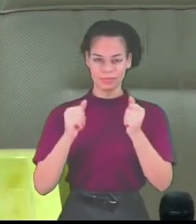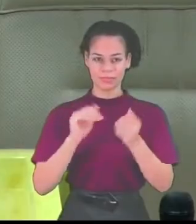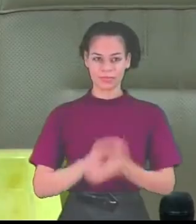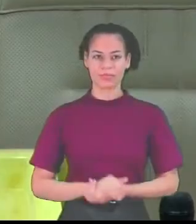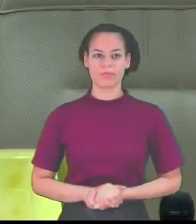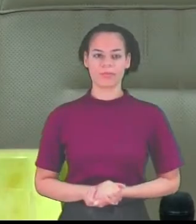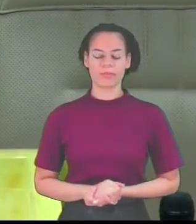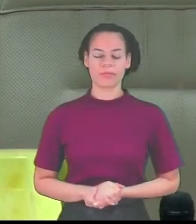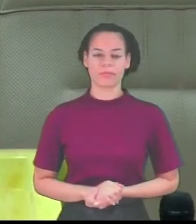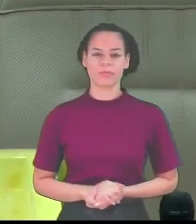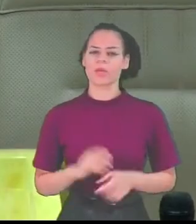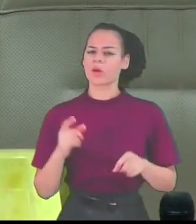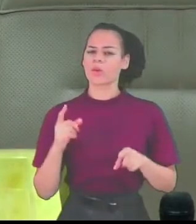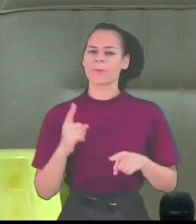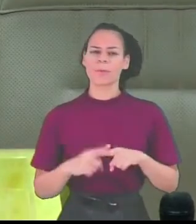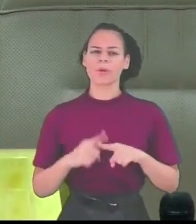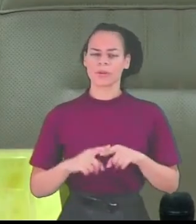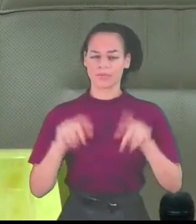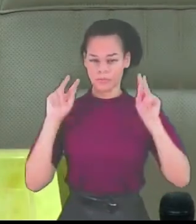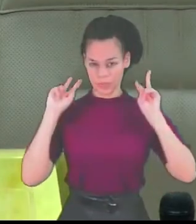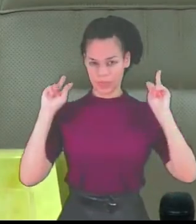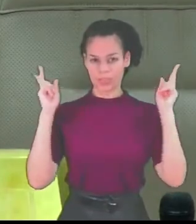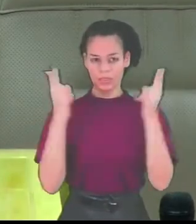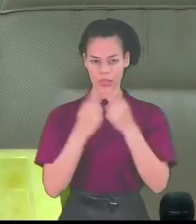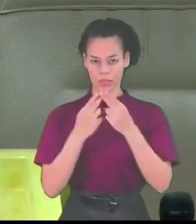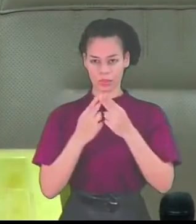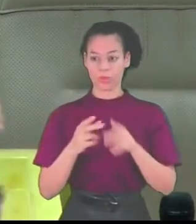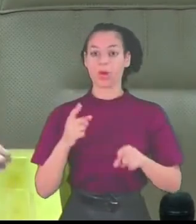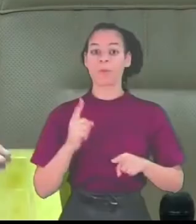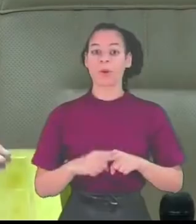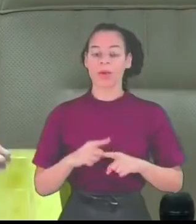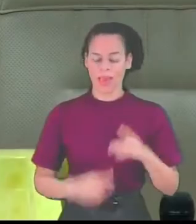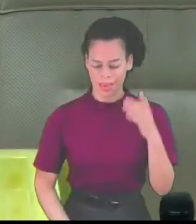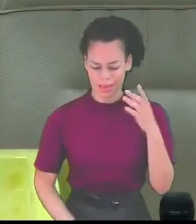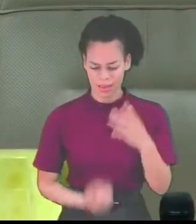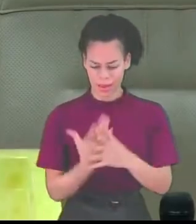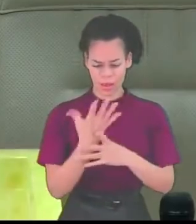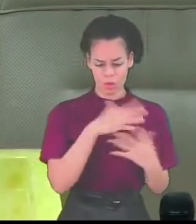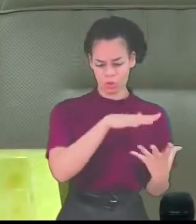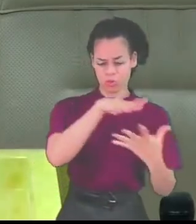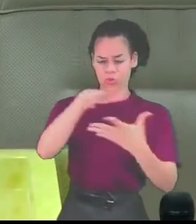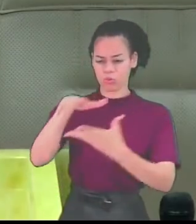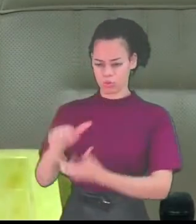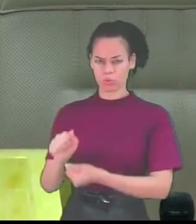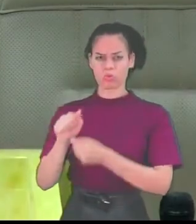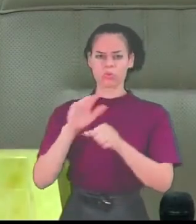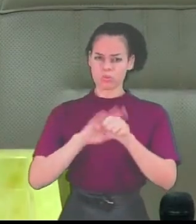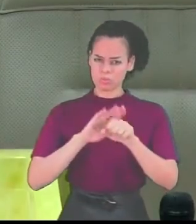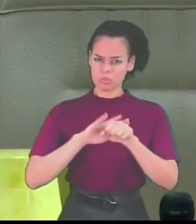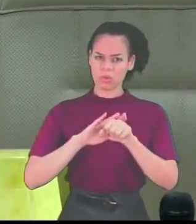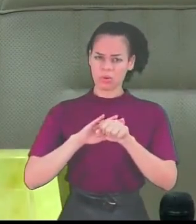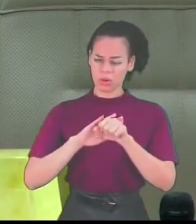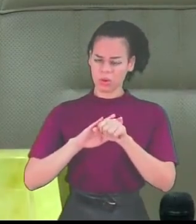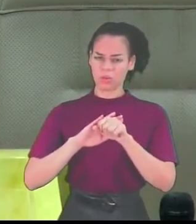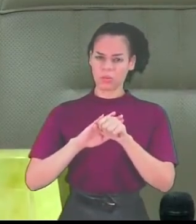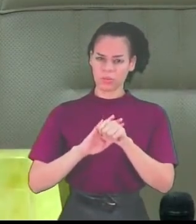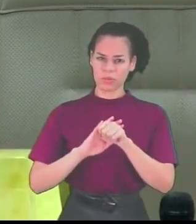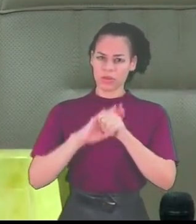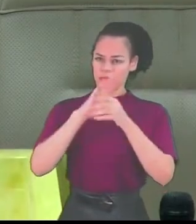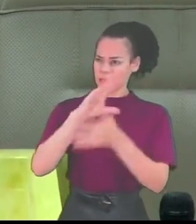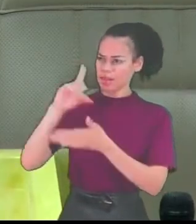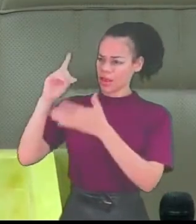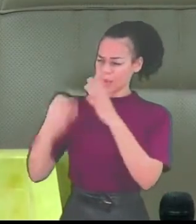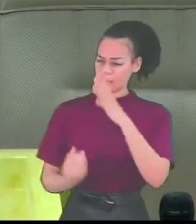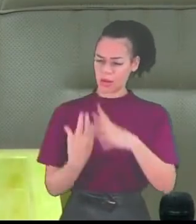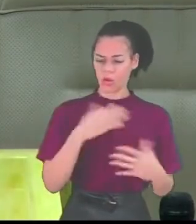o que que ele é doido porque ele fez o mundo e foi ele que fez o mundo o